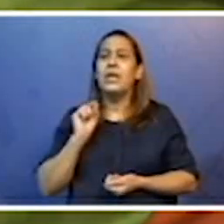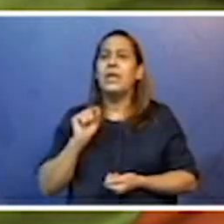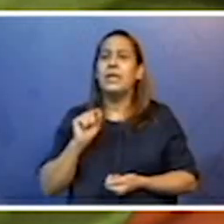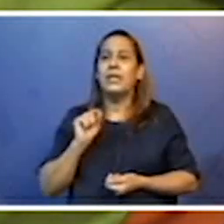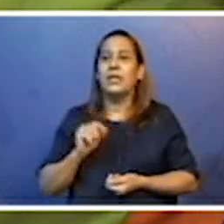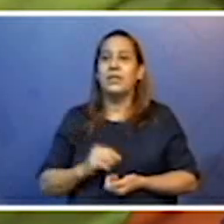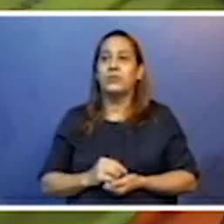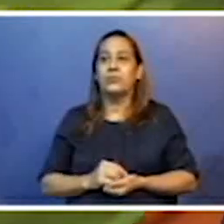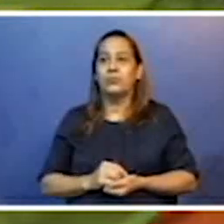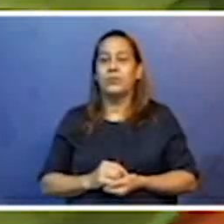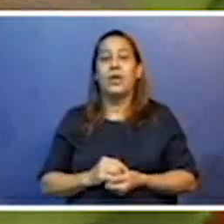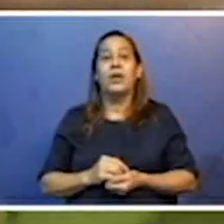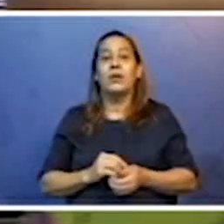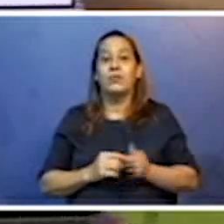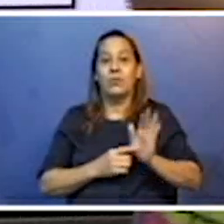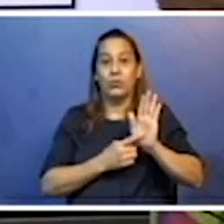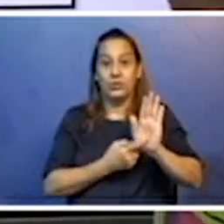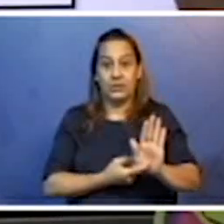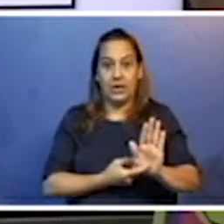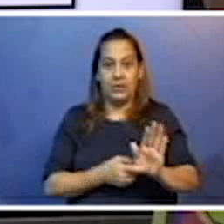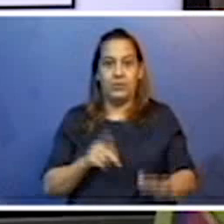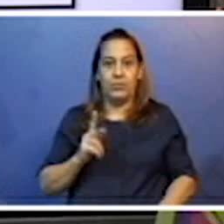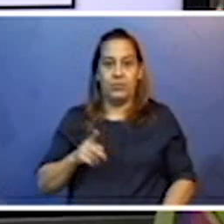isso, gente? Vou explicar aqui, ó.